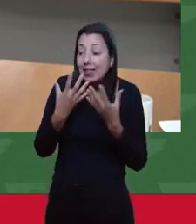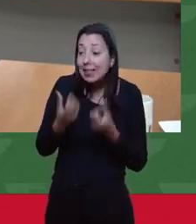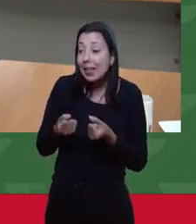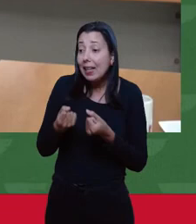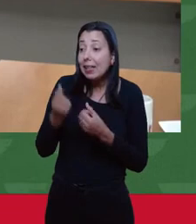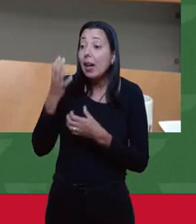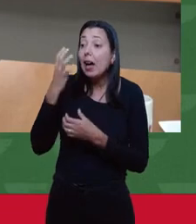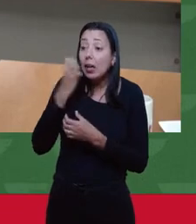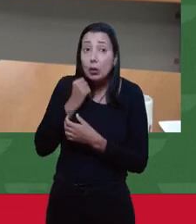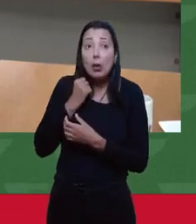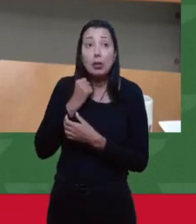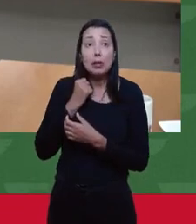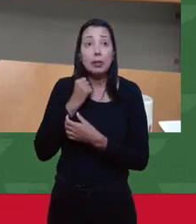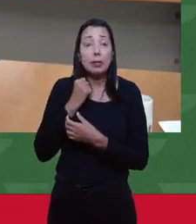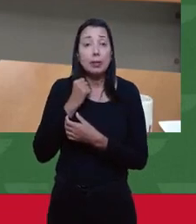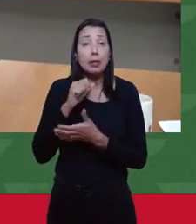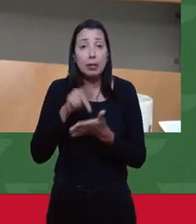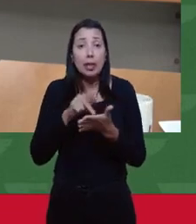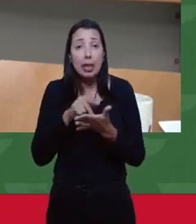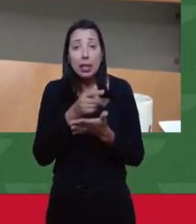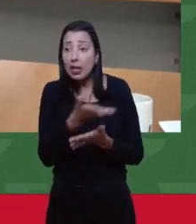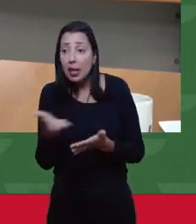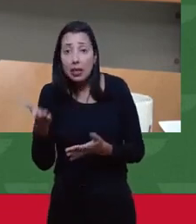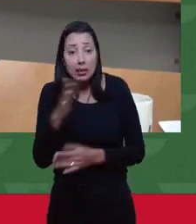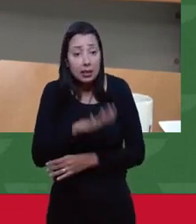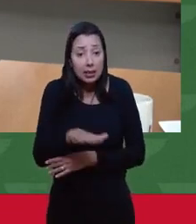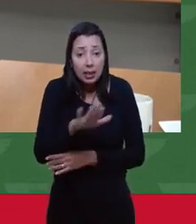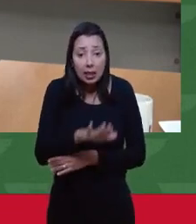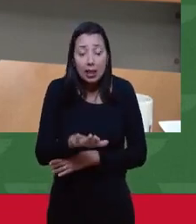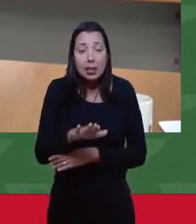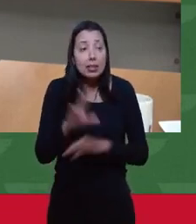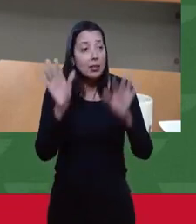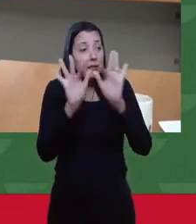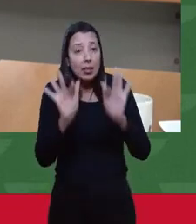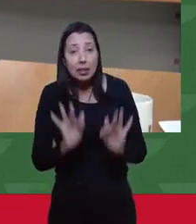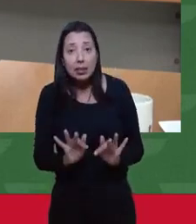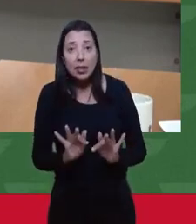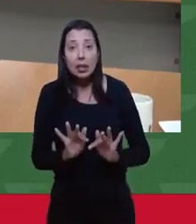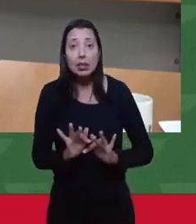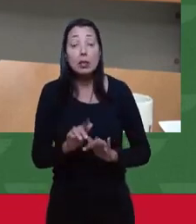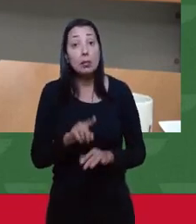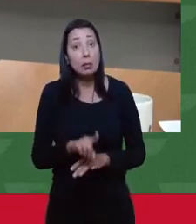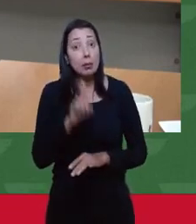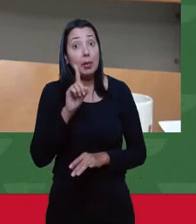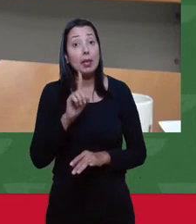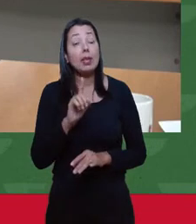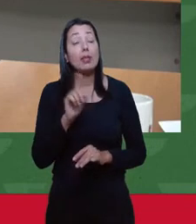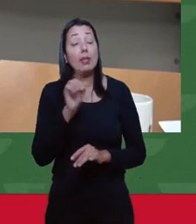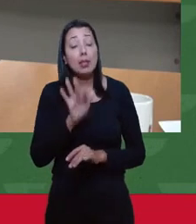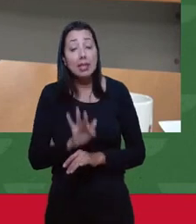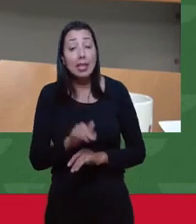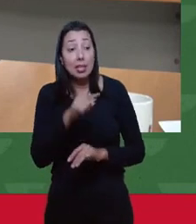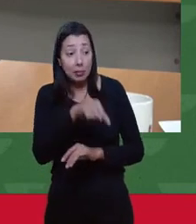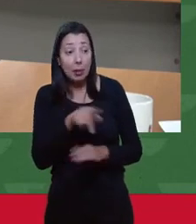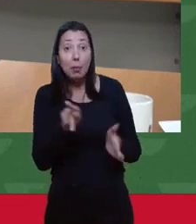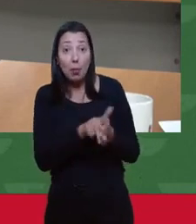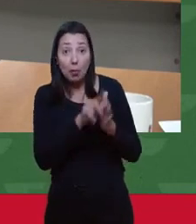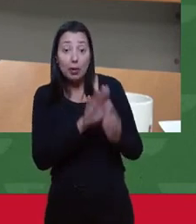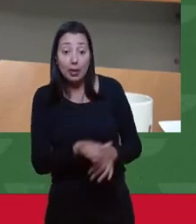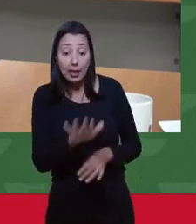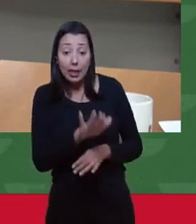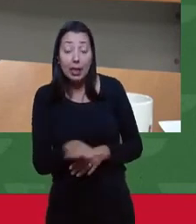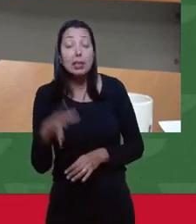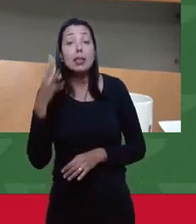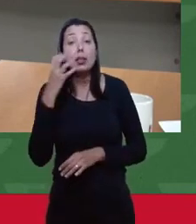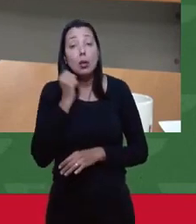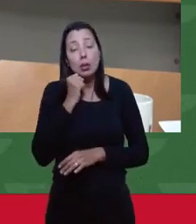assumem, adotam. E essas crianças vão trazer felicidade, vai primeiro oportunizar a felicidade para ela, para a criança, na